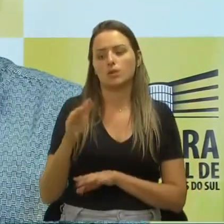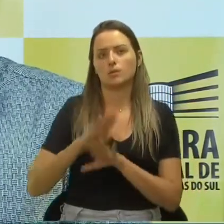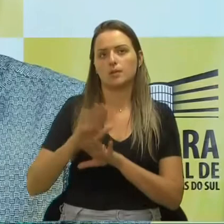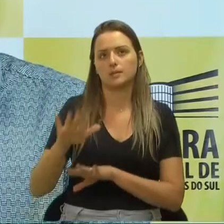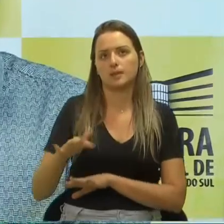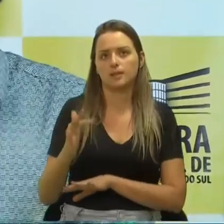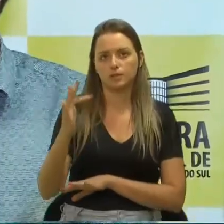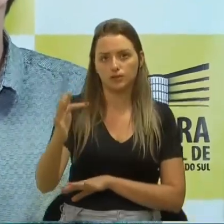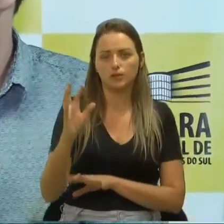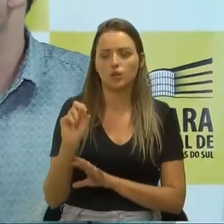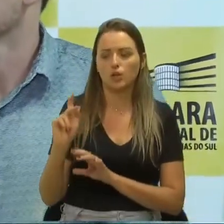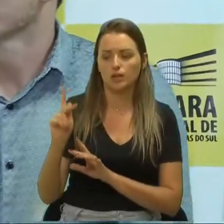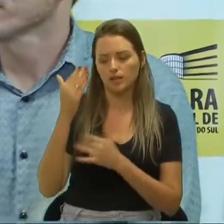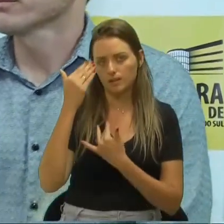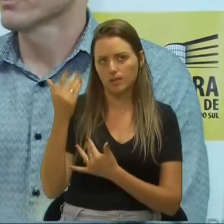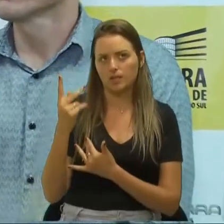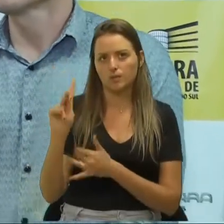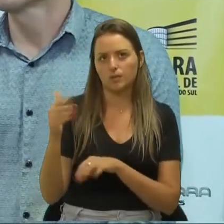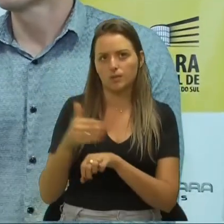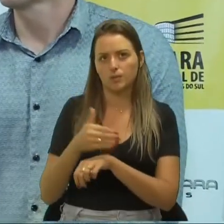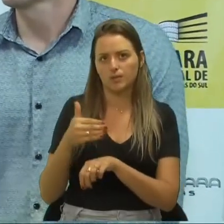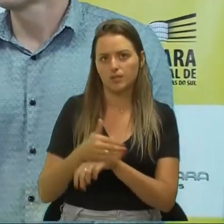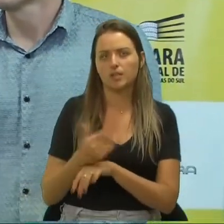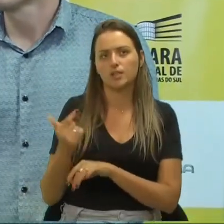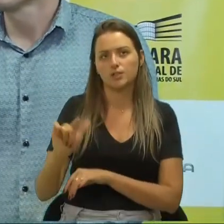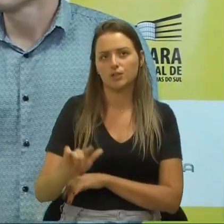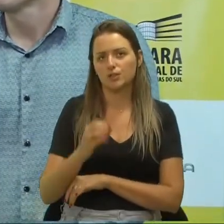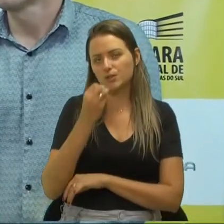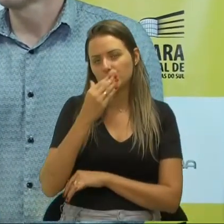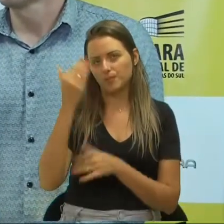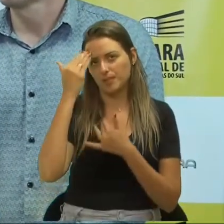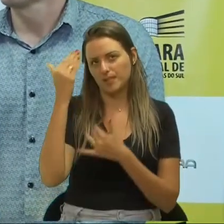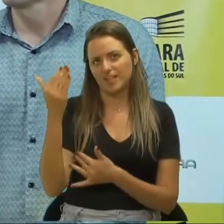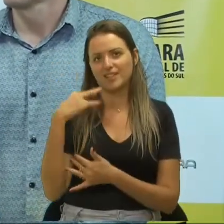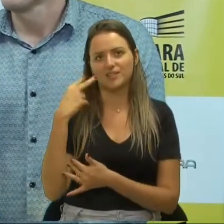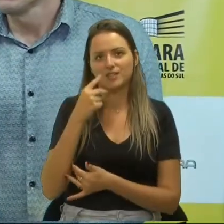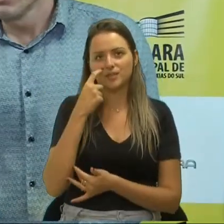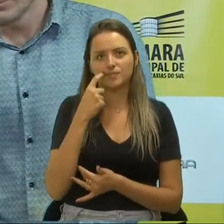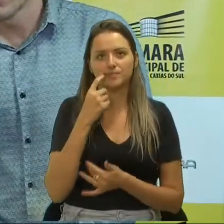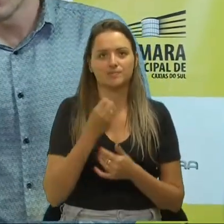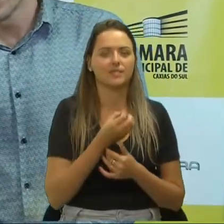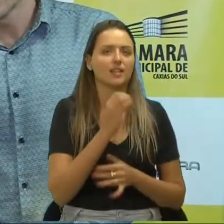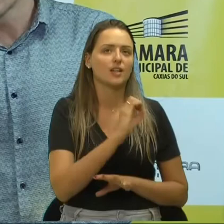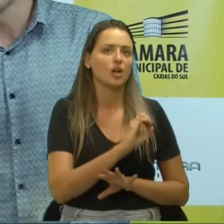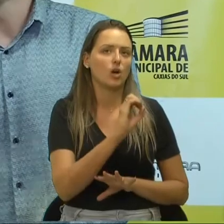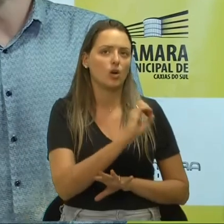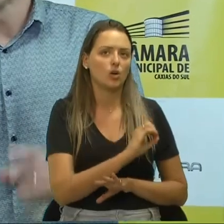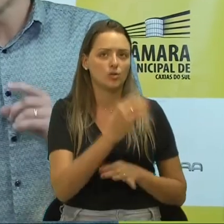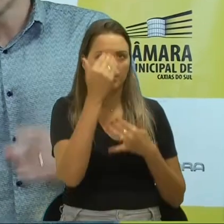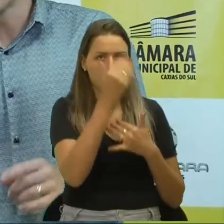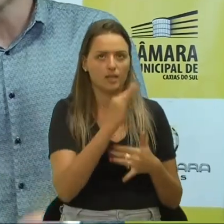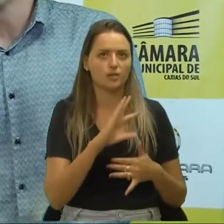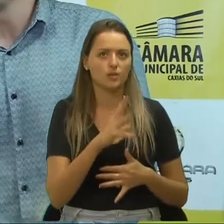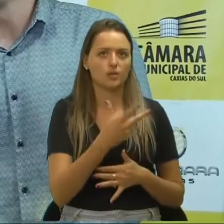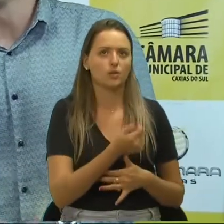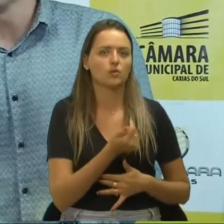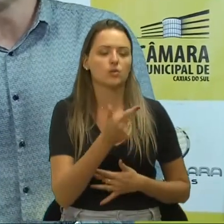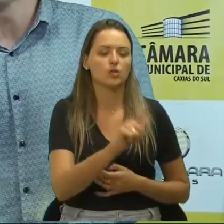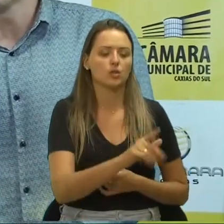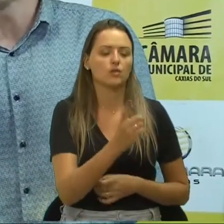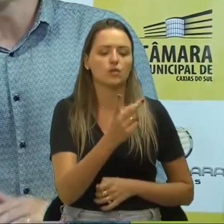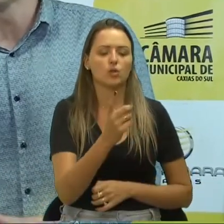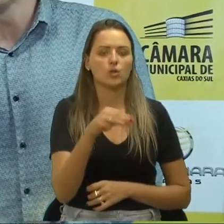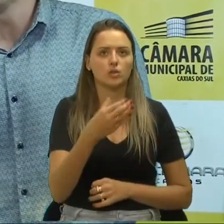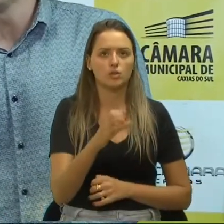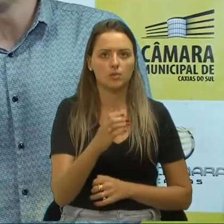no futuro. Ok, muito obrigado pela sua participação novamente. Obrigado, vereador Petrini. Beleza, obrigado a todos. Então, reforço o convite.